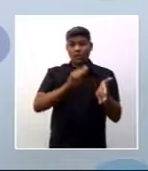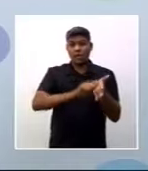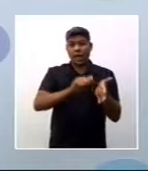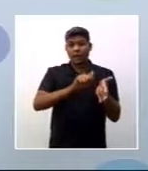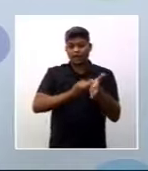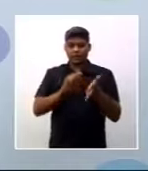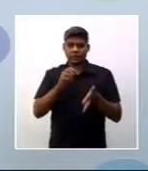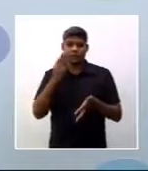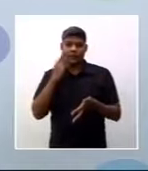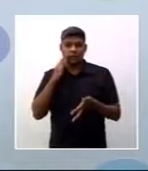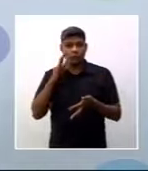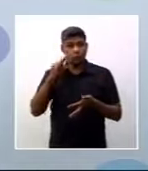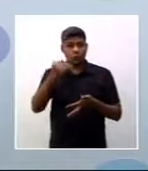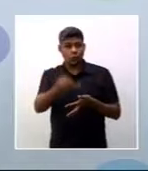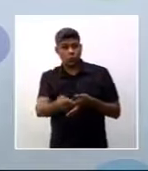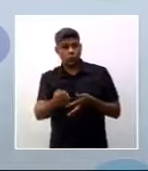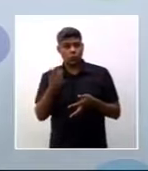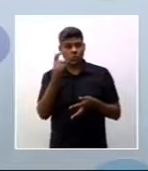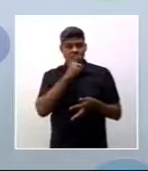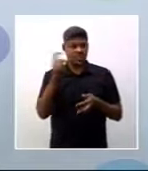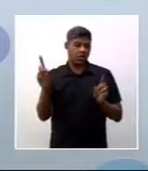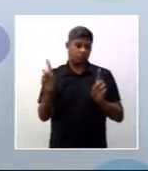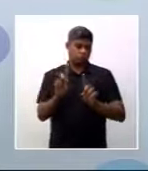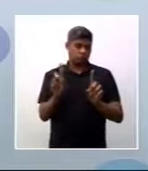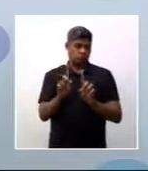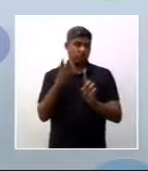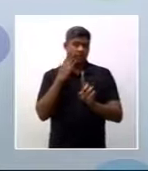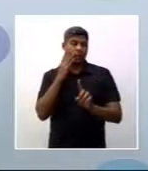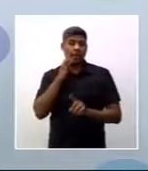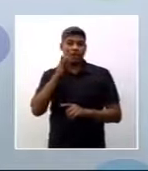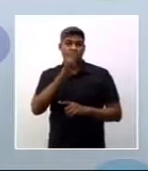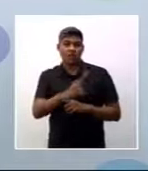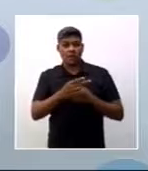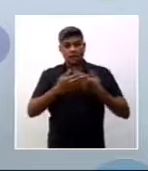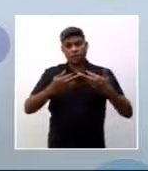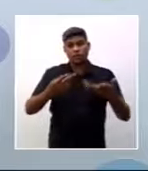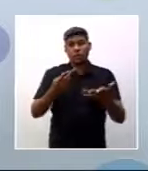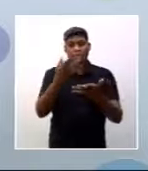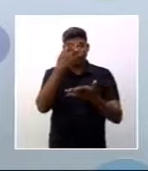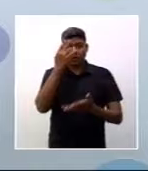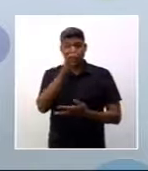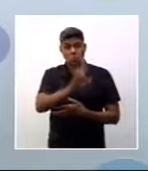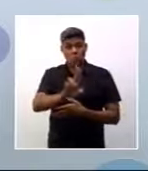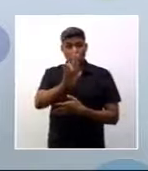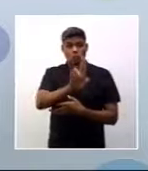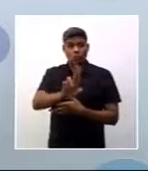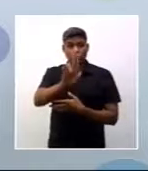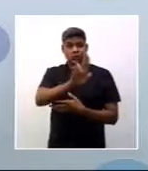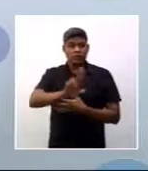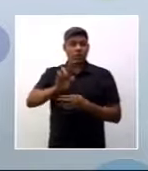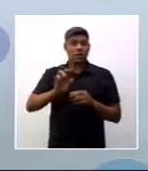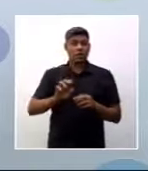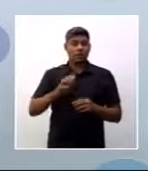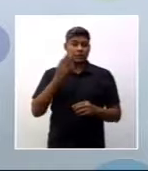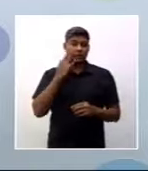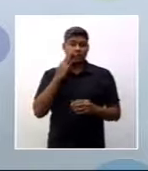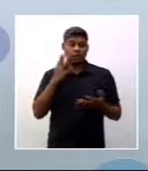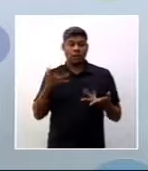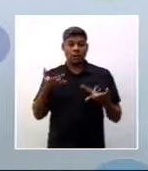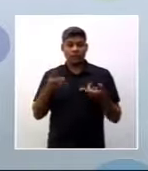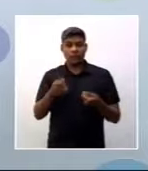tá não tô dizendo que tudo ficar nuvem é mentira porque eu já vi muitos casos de pessoas que usaram bem o bem ele foi super útil